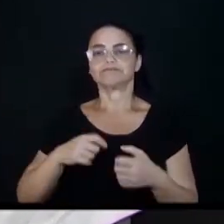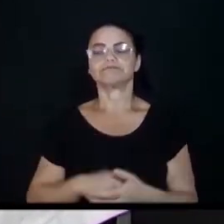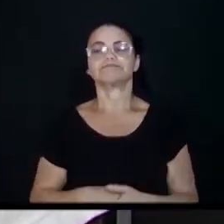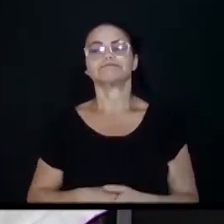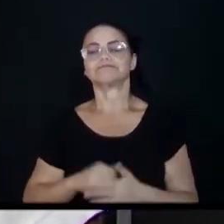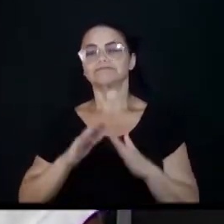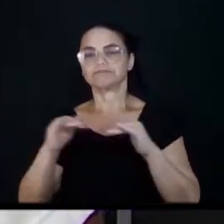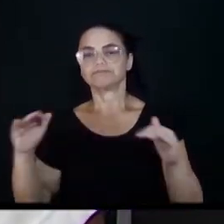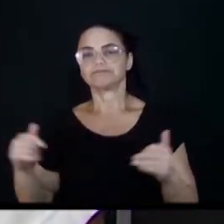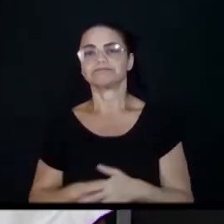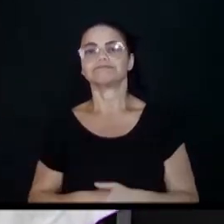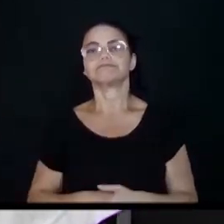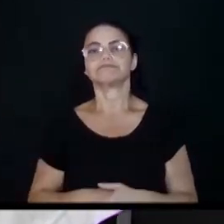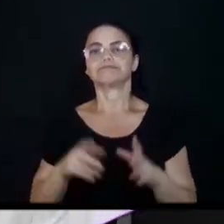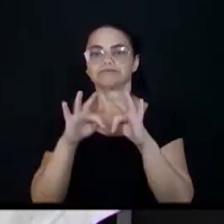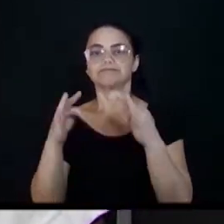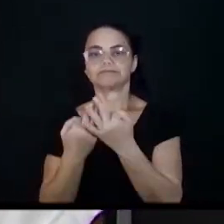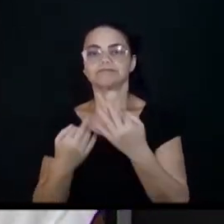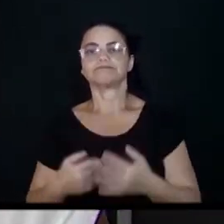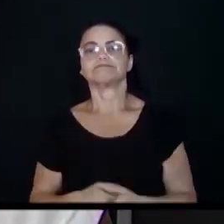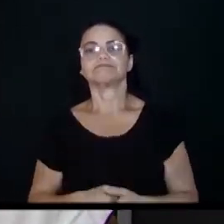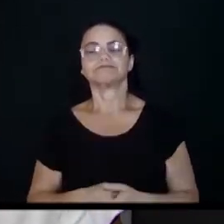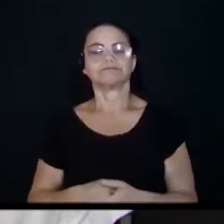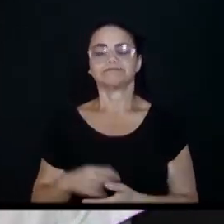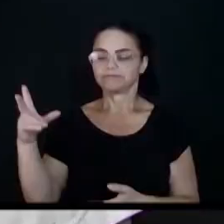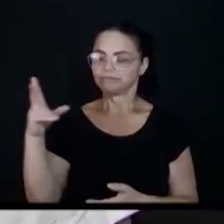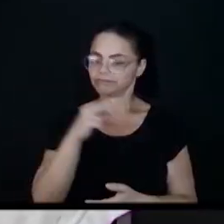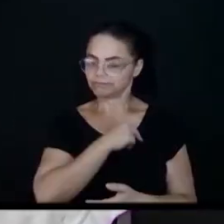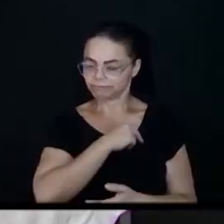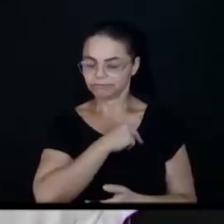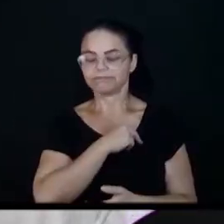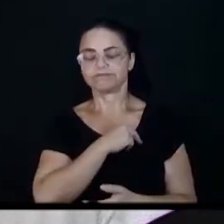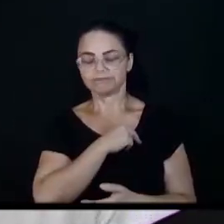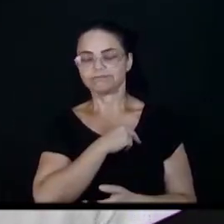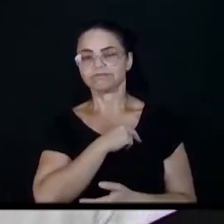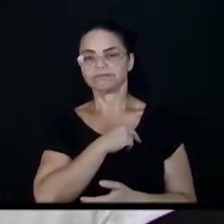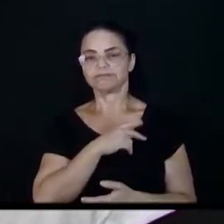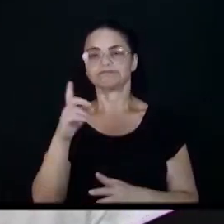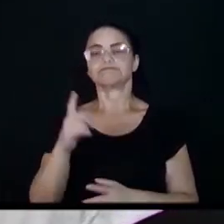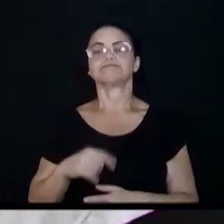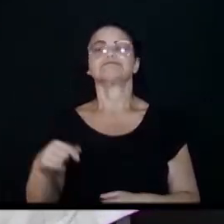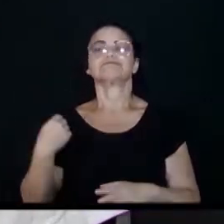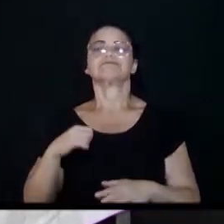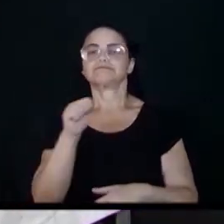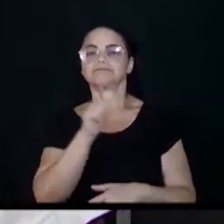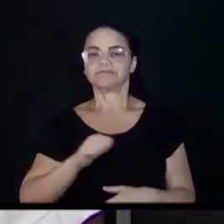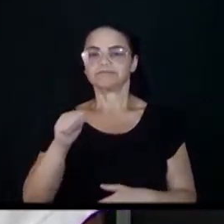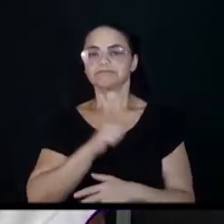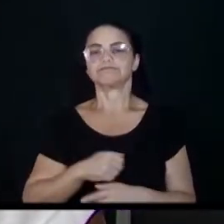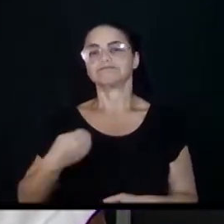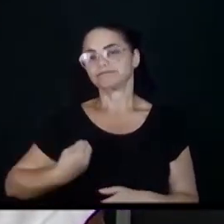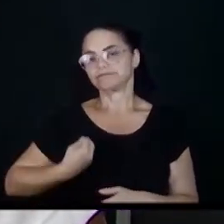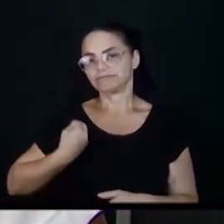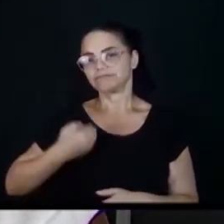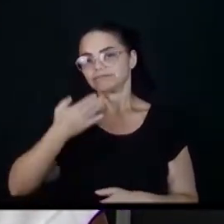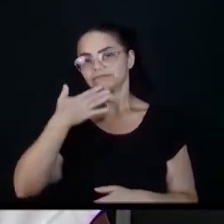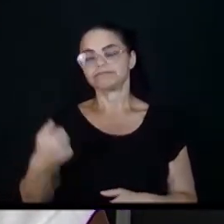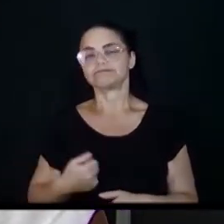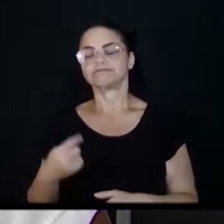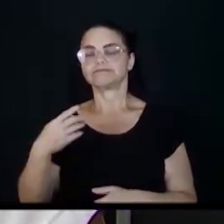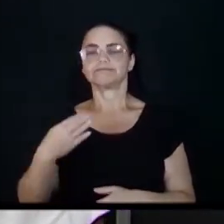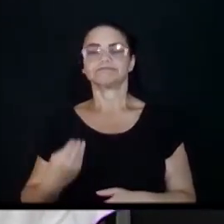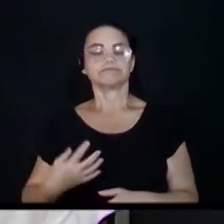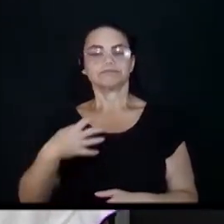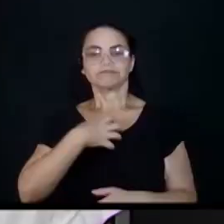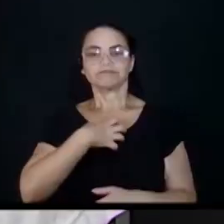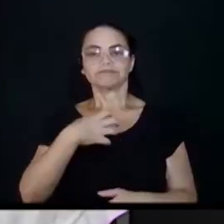famílias, falando assim, nossa, depois que eu fui para o Direito de Ser, minha vida melhorou muito. eu me sinto protagonista, eu sinto que eu consigo fazer